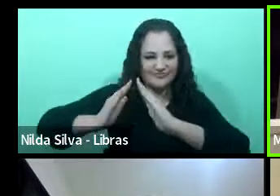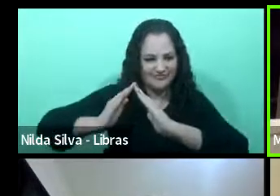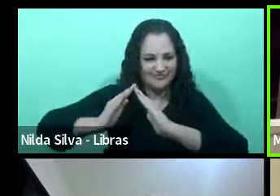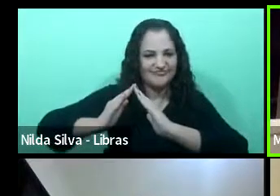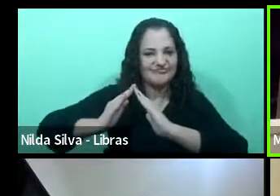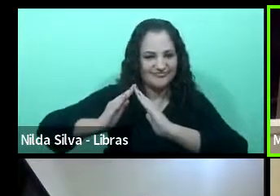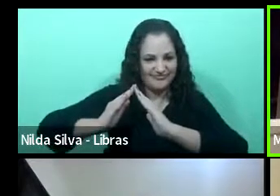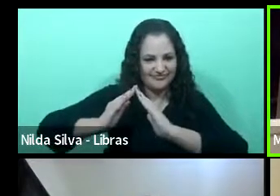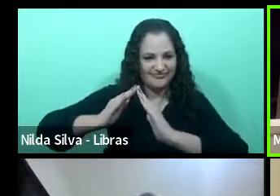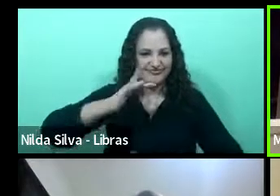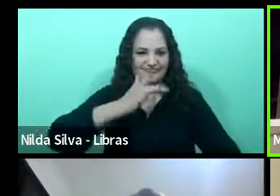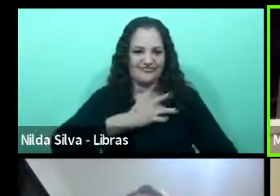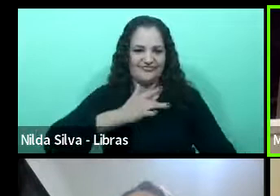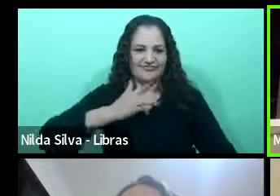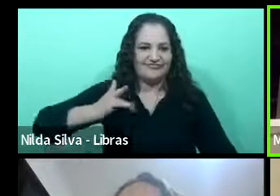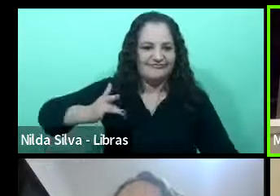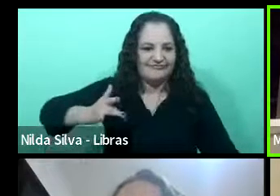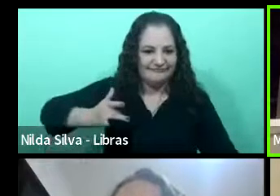em saúde, né?